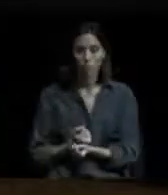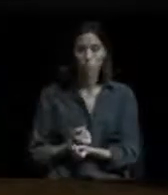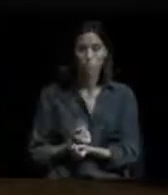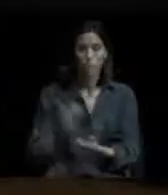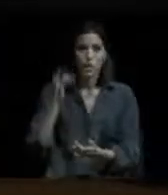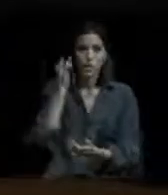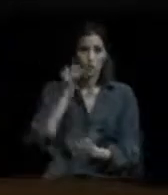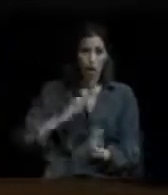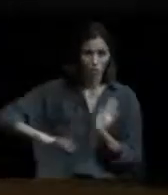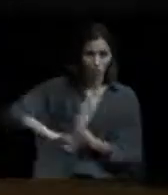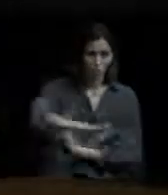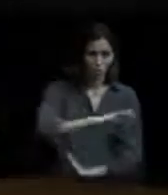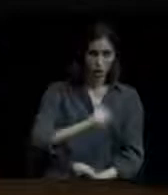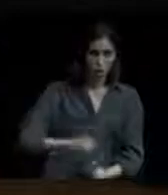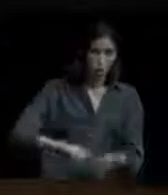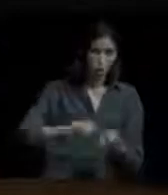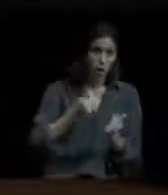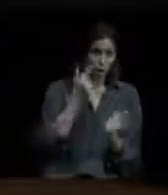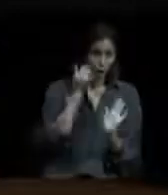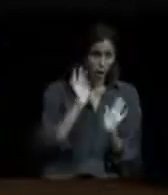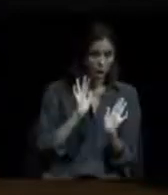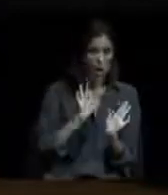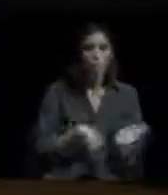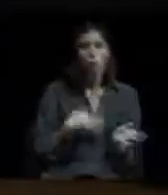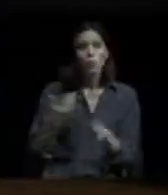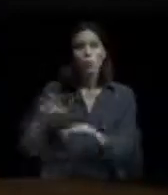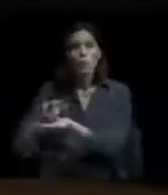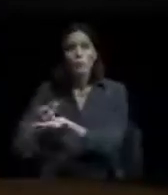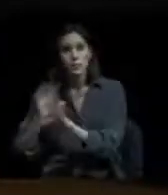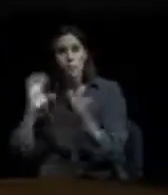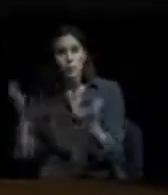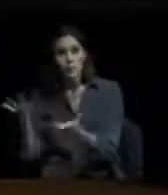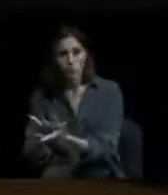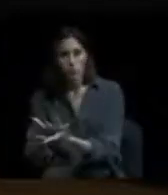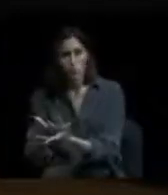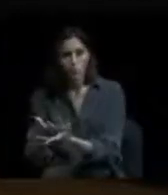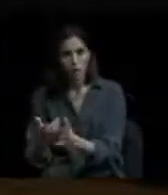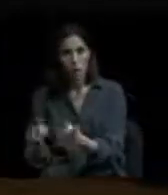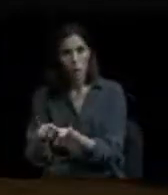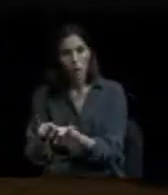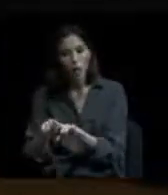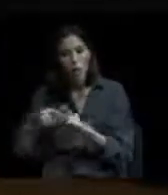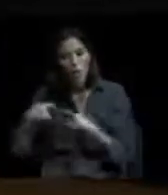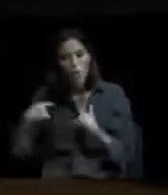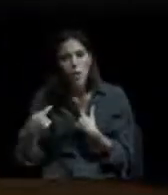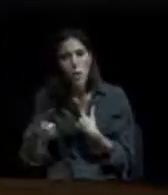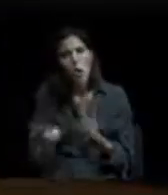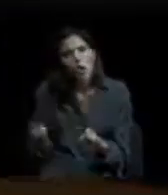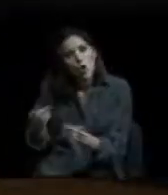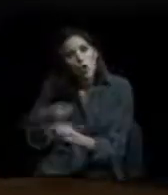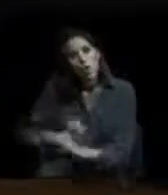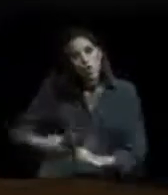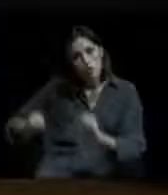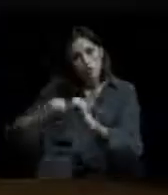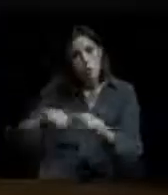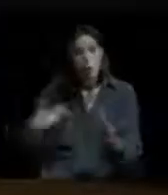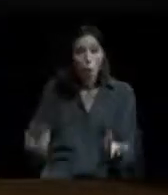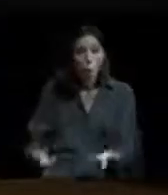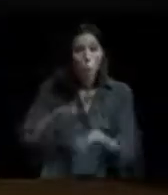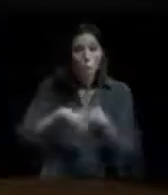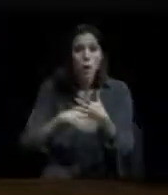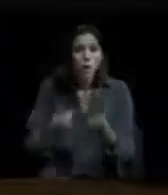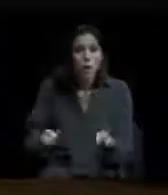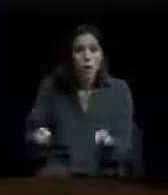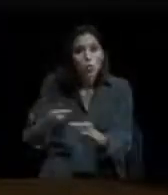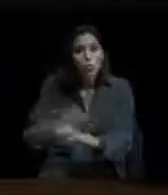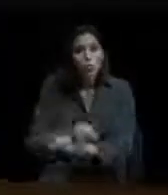higiene urbana. Porém, se para além da sensibilização ambiental não forem introduzidas novas rotinas, melhores equipamentos e o reforço do mapa de